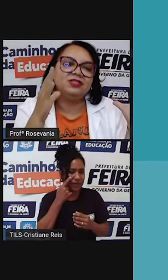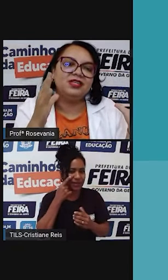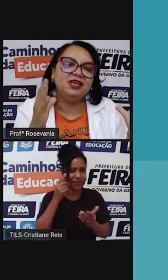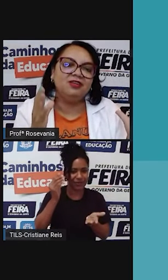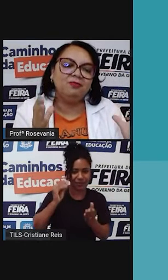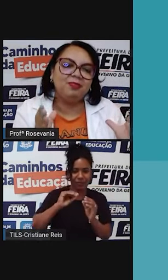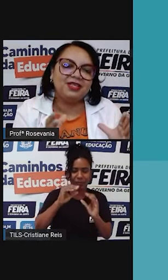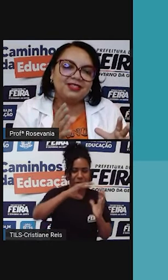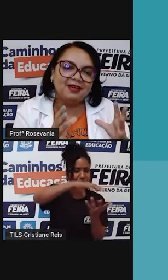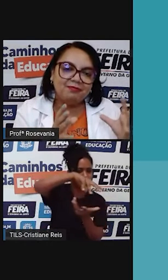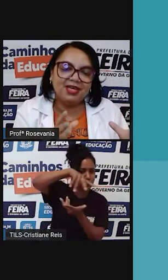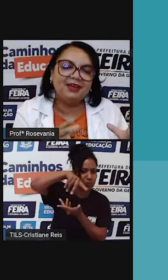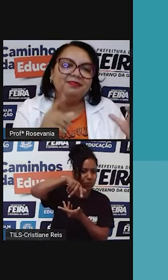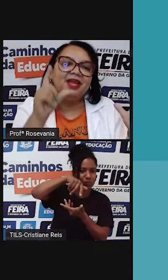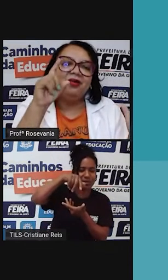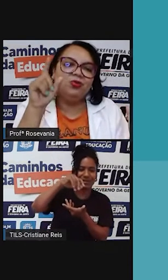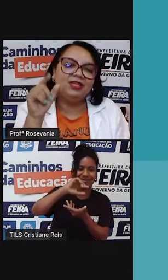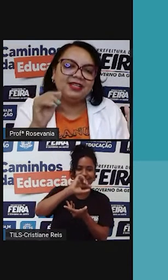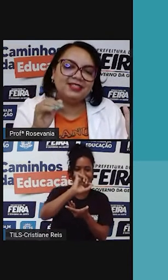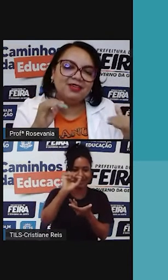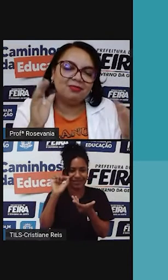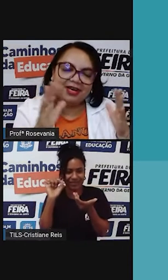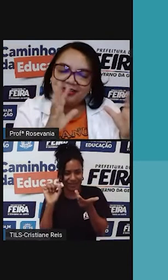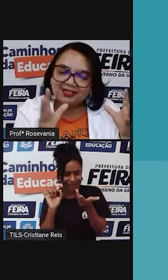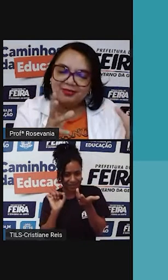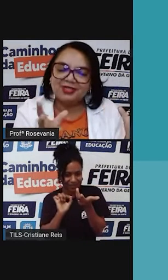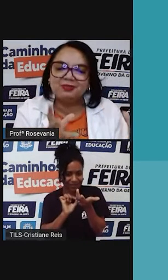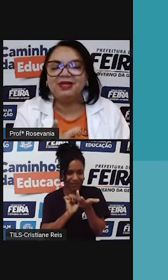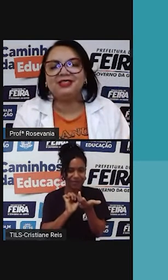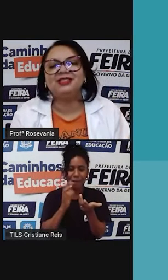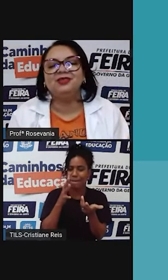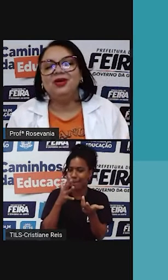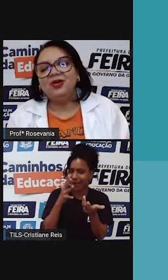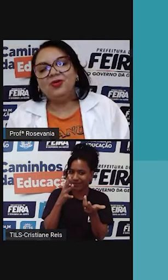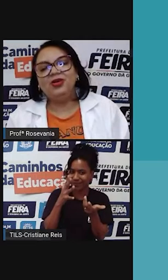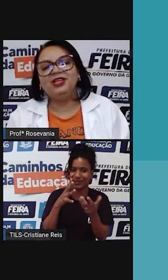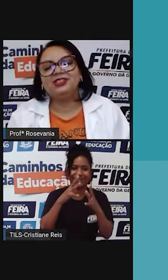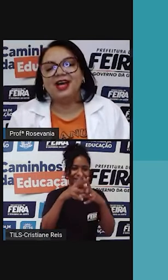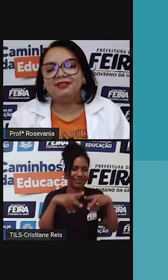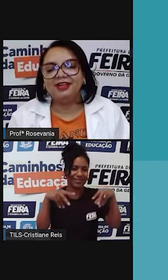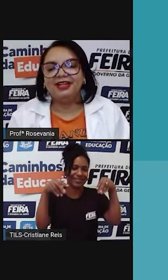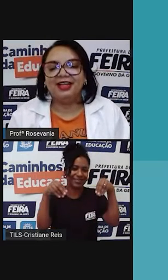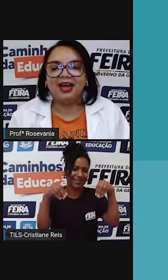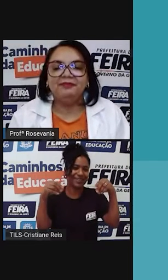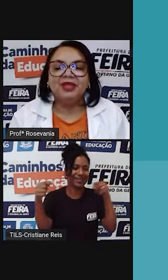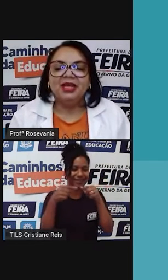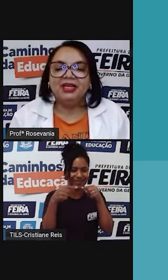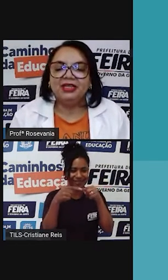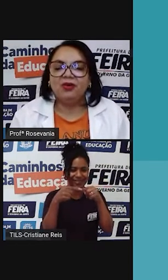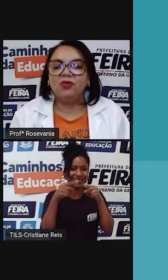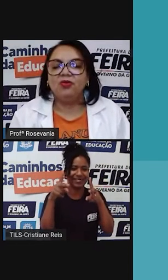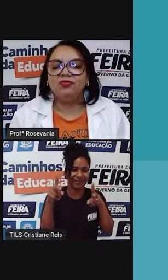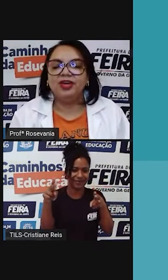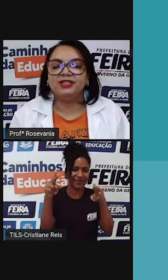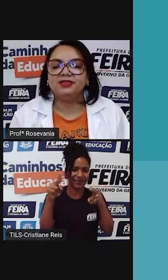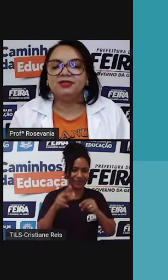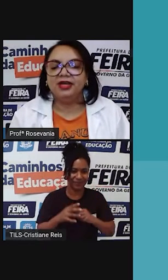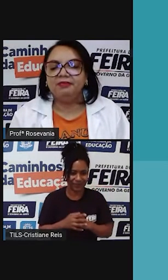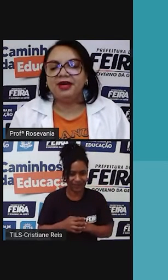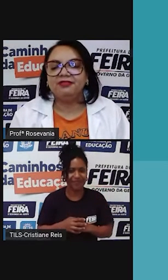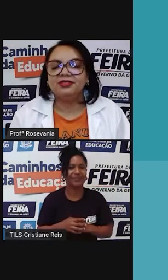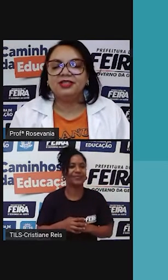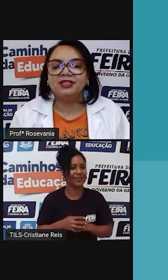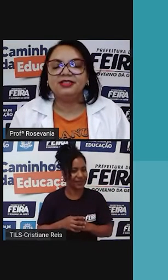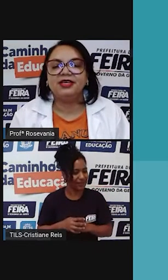eles conseguiram perceber o desenho mais ou menos parecido com o que estava lá. Então, confesso,